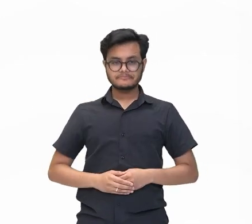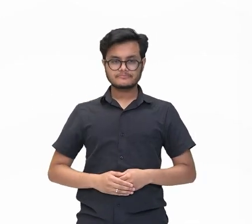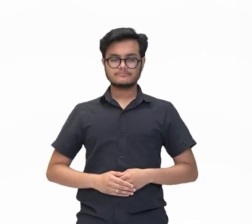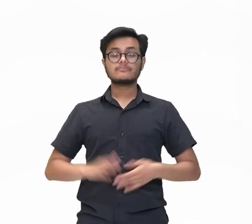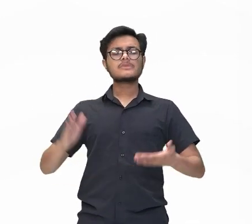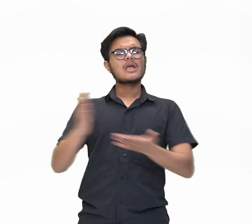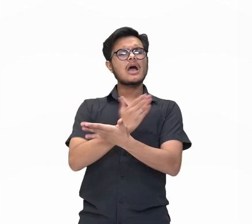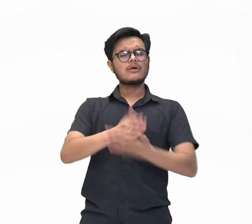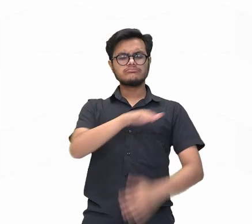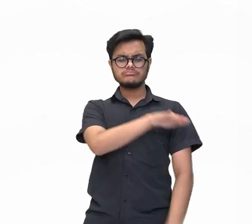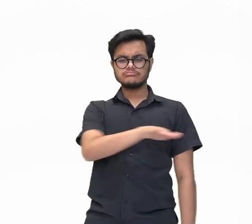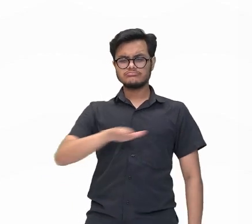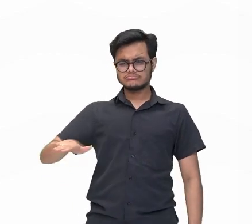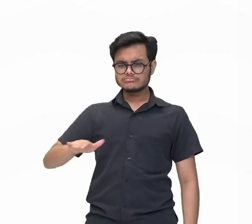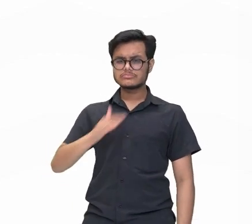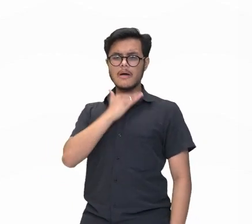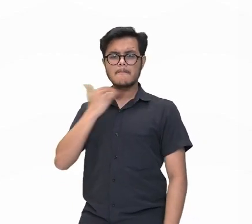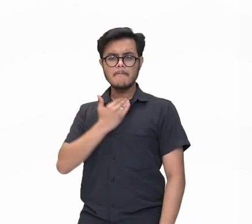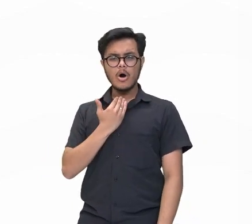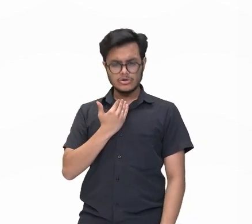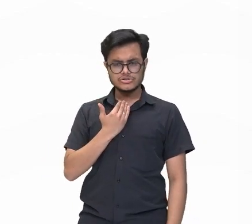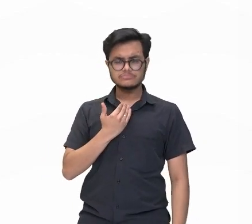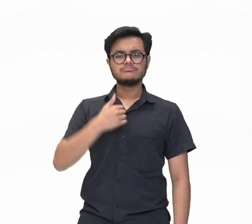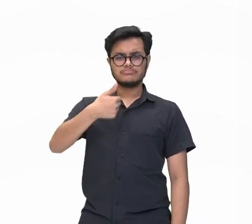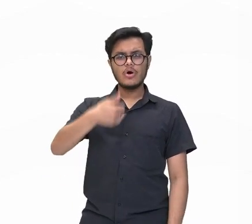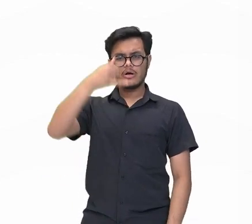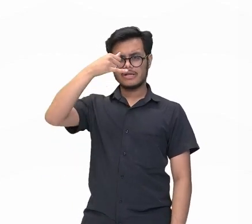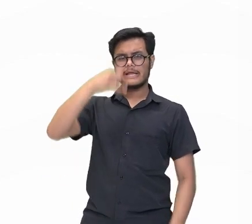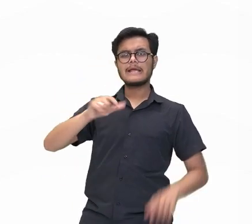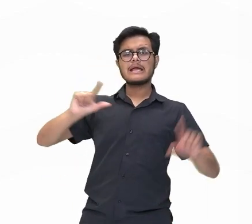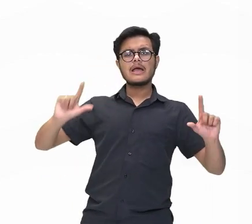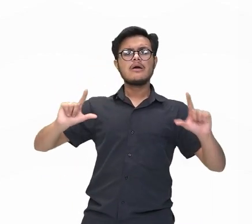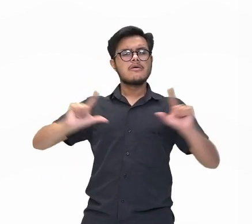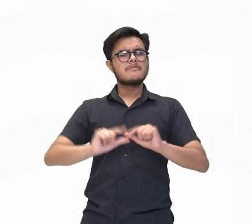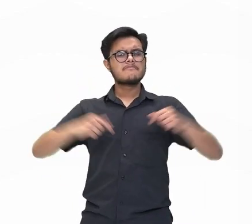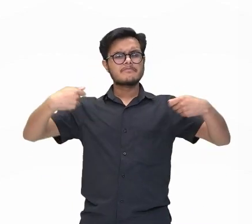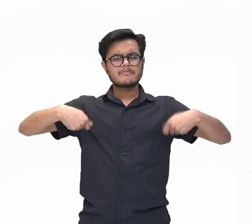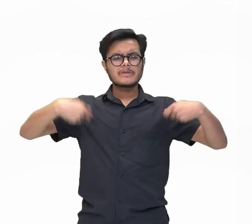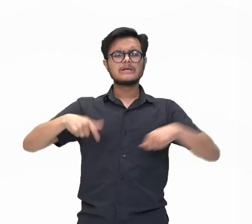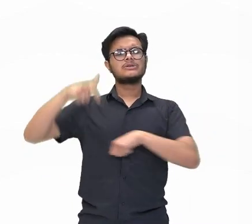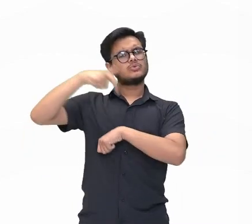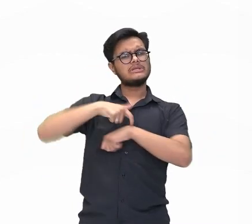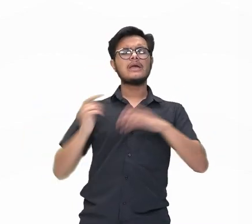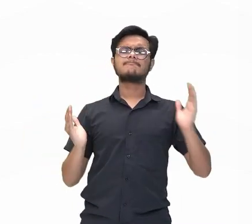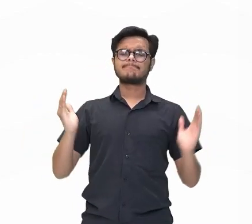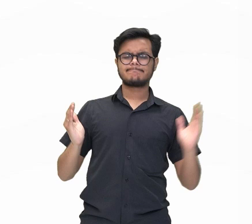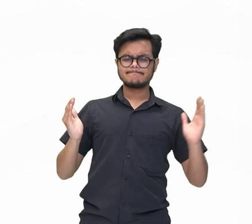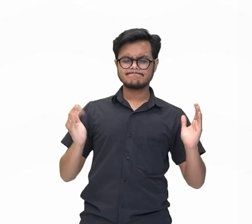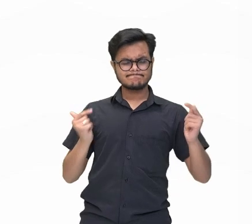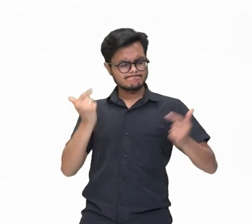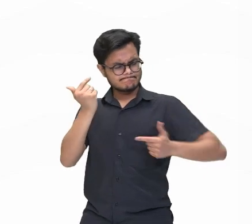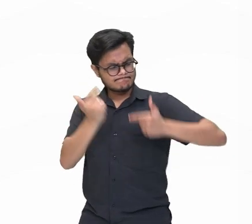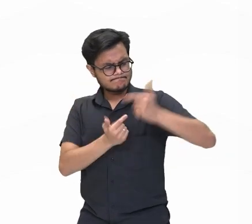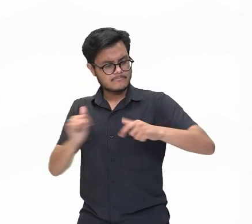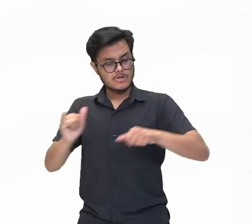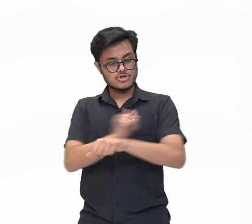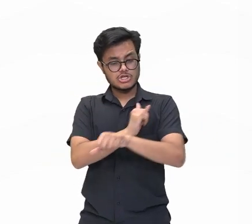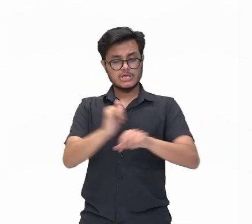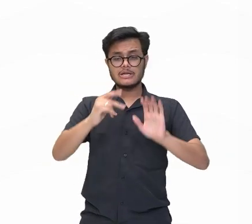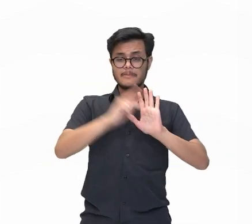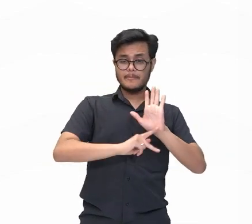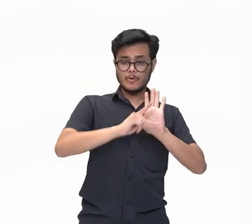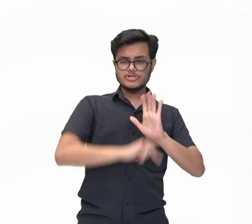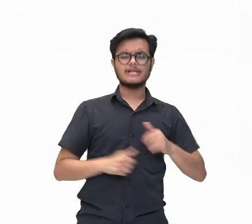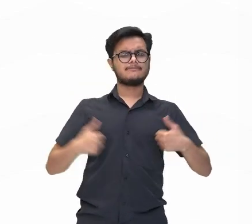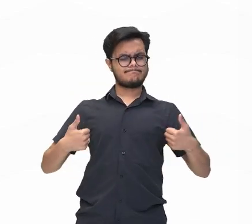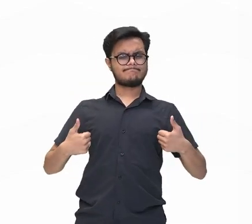1, a diminuição dos índices de mortalidade infantil exige tempo, trabalho coordenado e planejado, ok? Então,